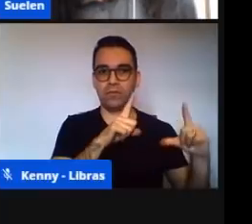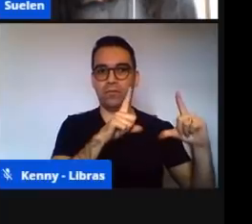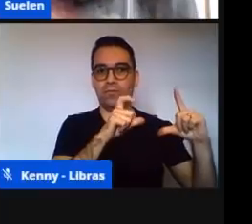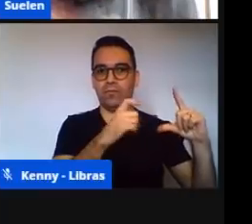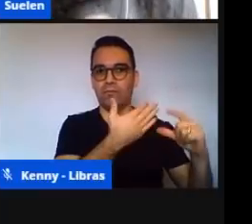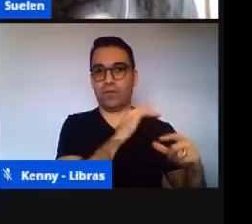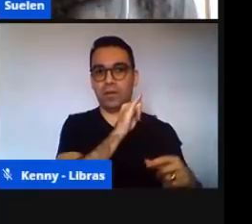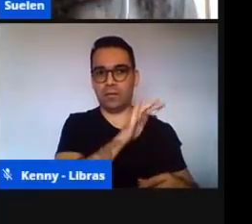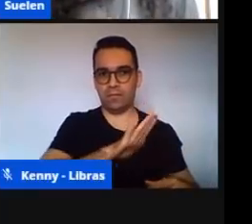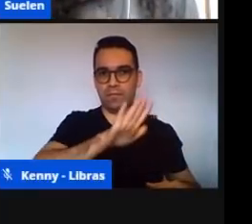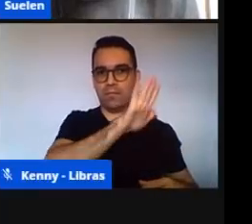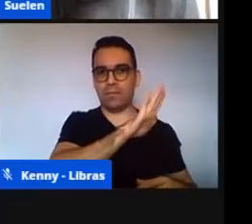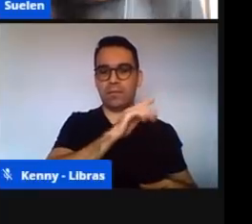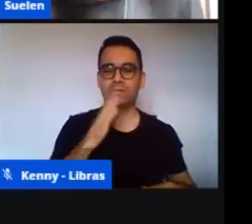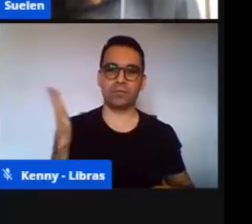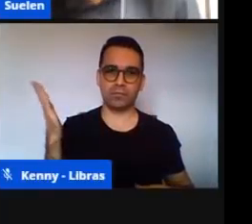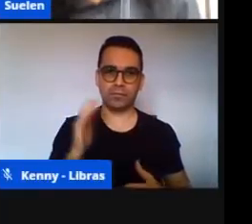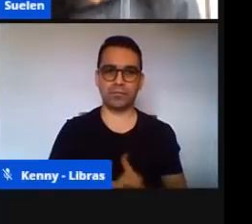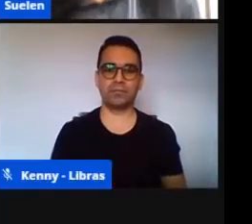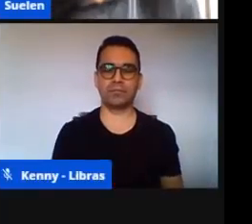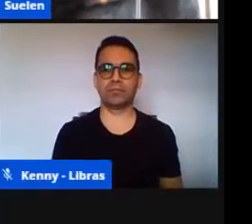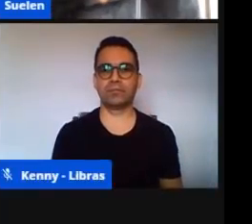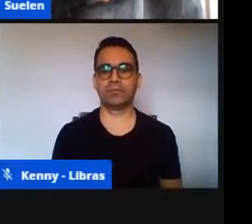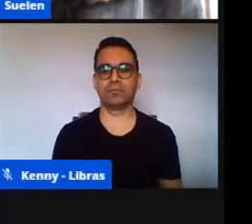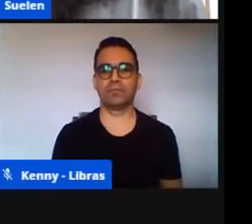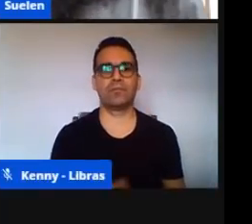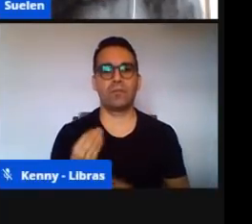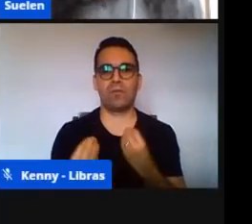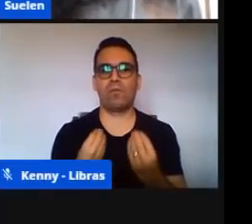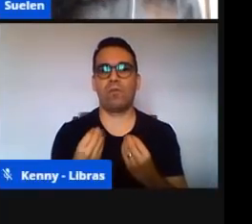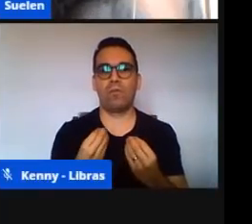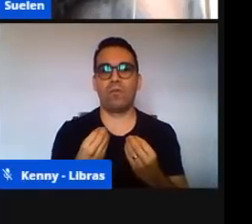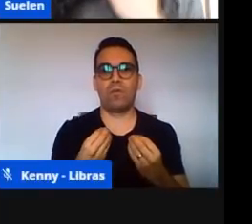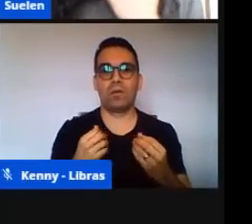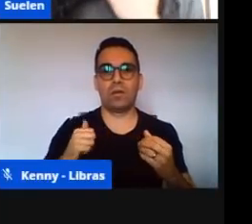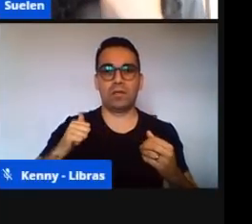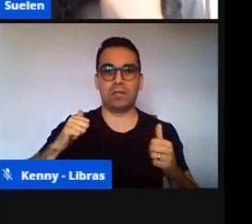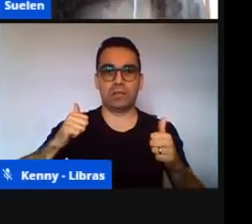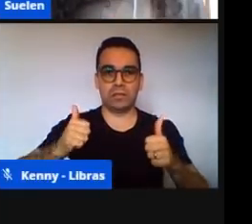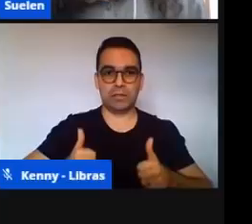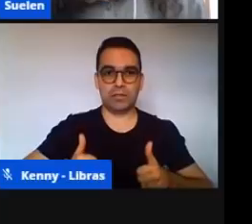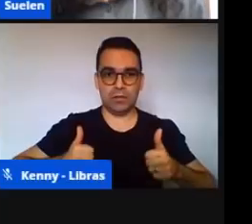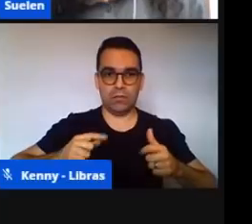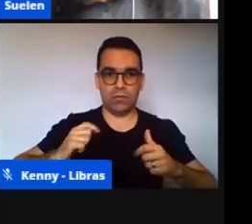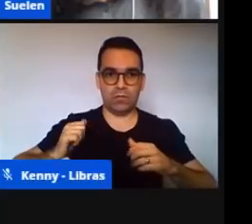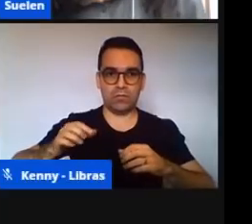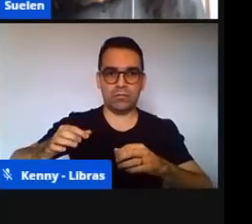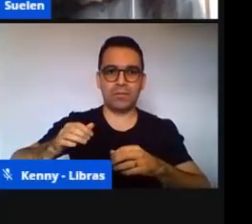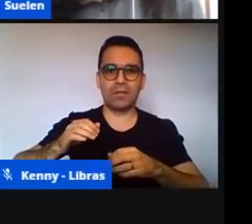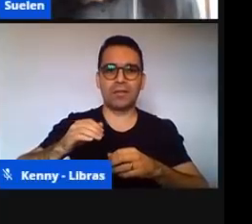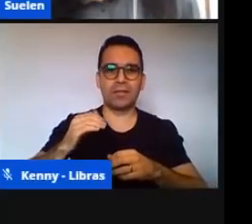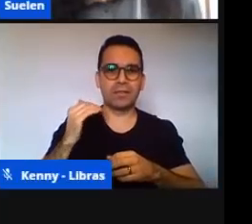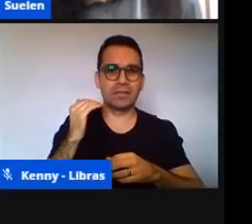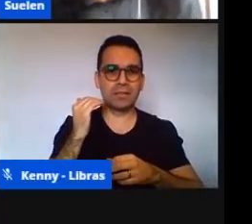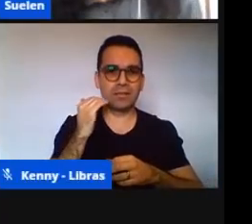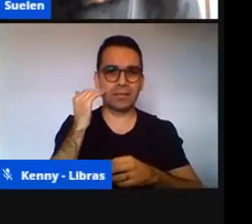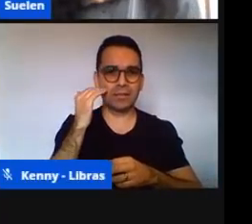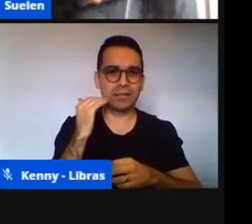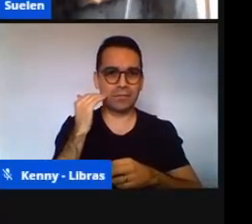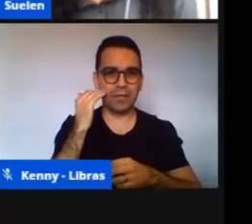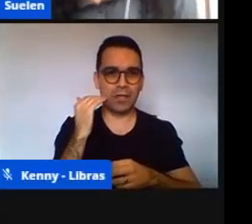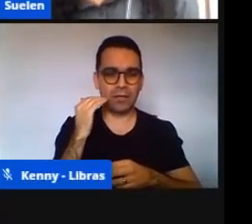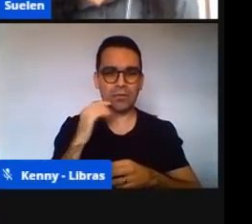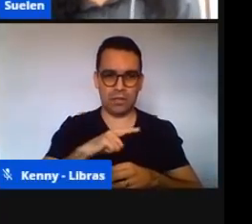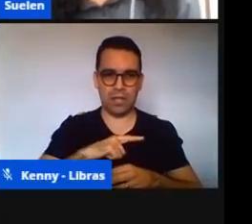confira depois realize o enxágue, tá? E é importante deixar de molho